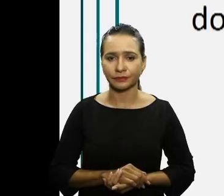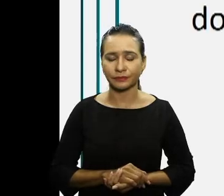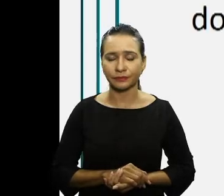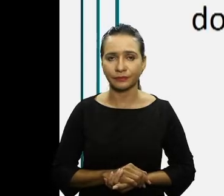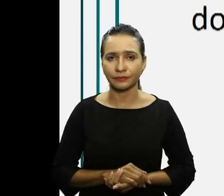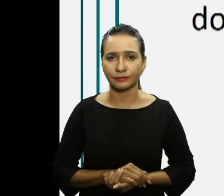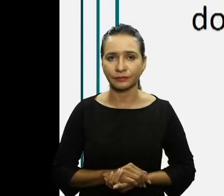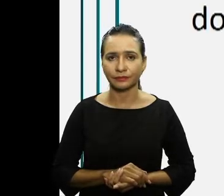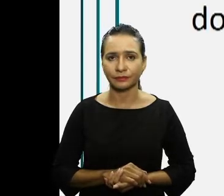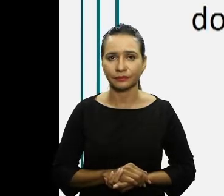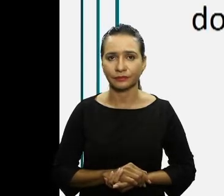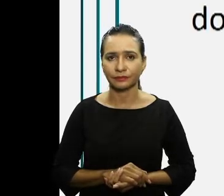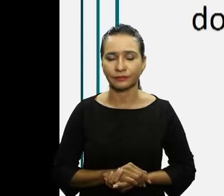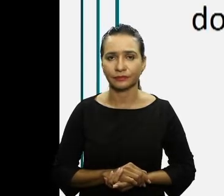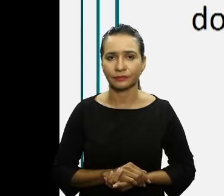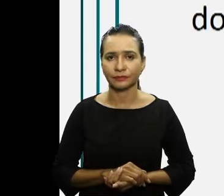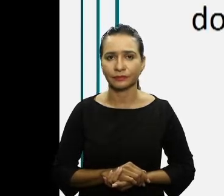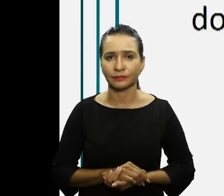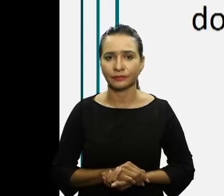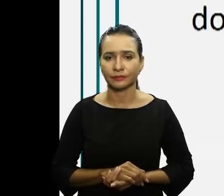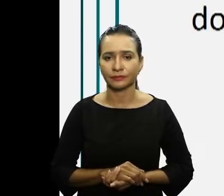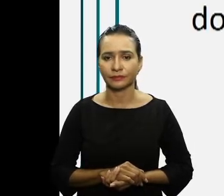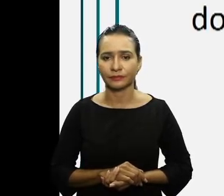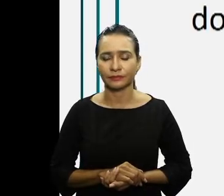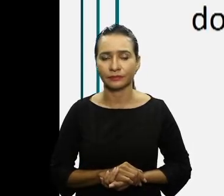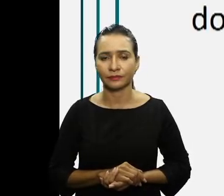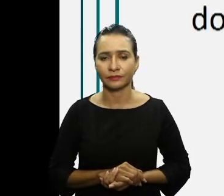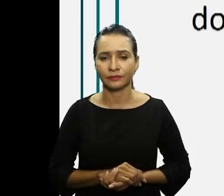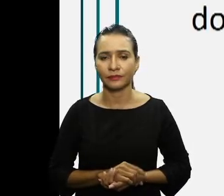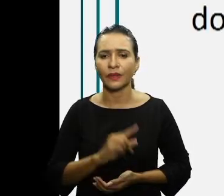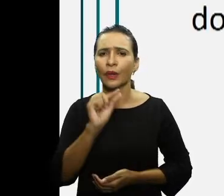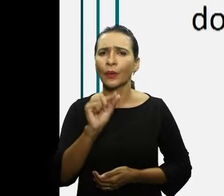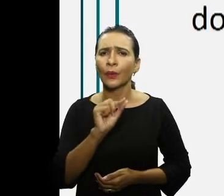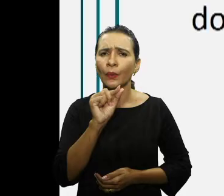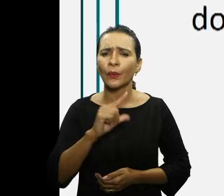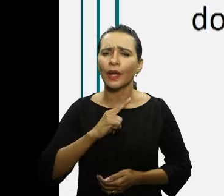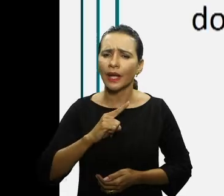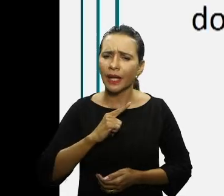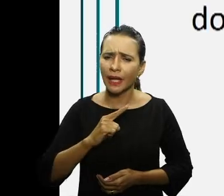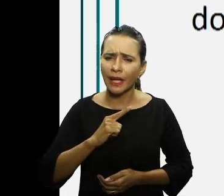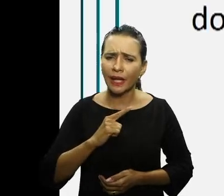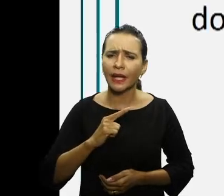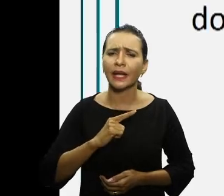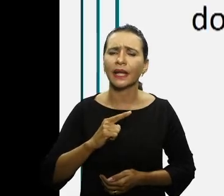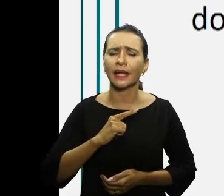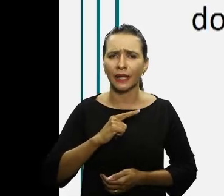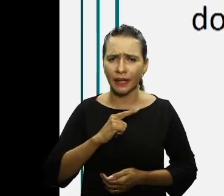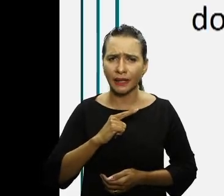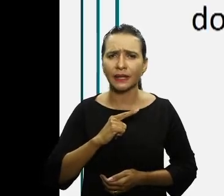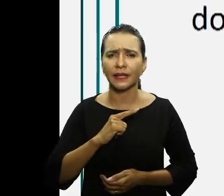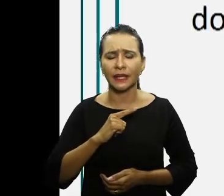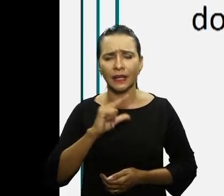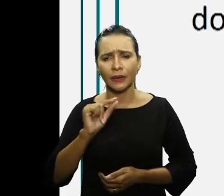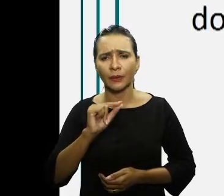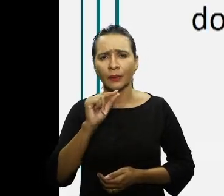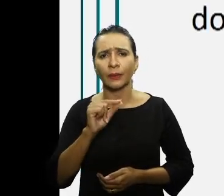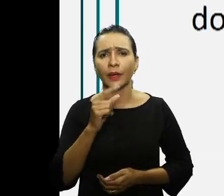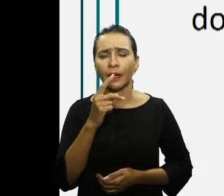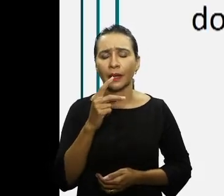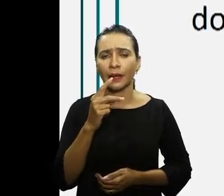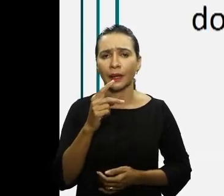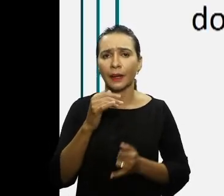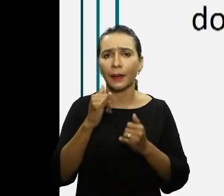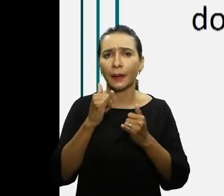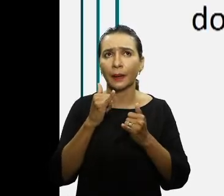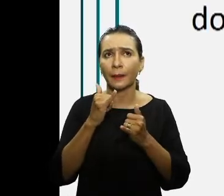um cano. Se vocês prestarem bem atenção, vão ver um cano. Esse cano provavelmente indica uma